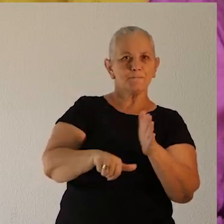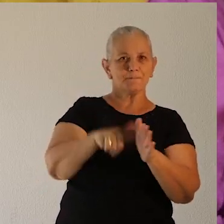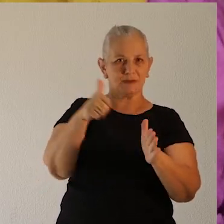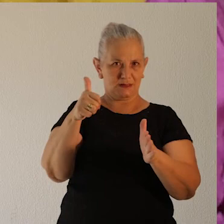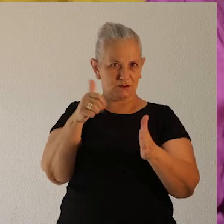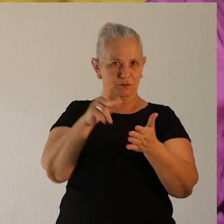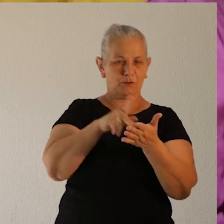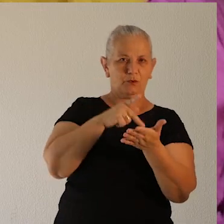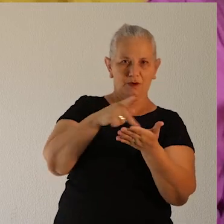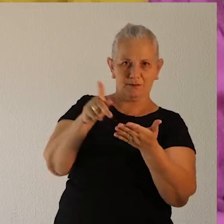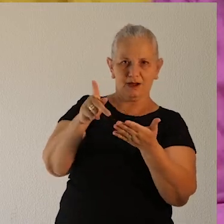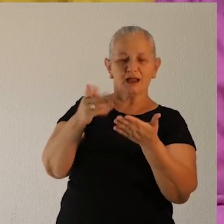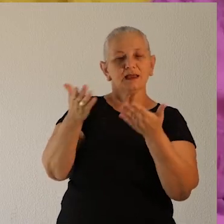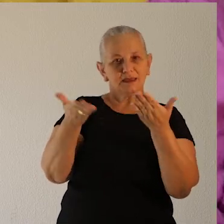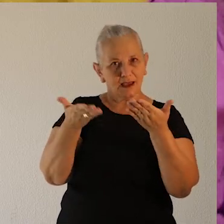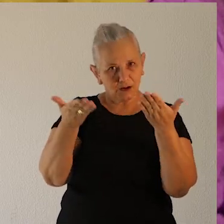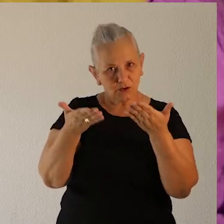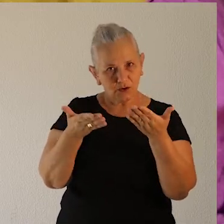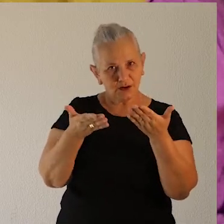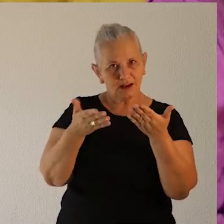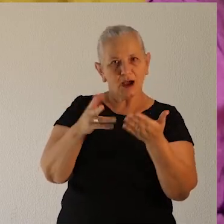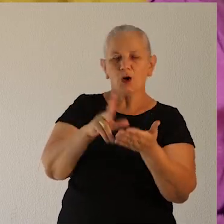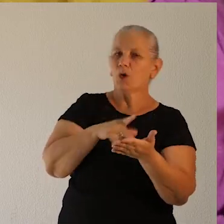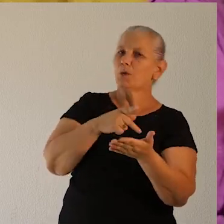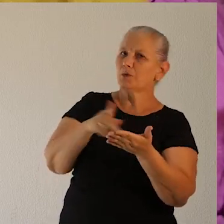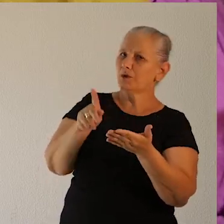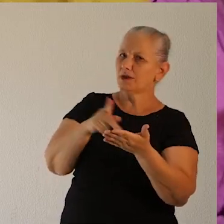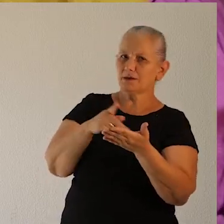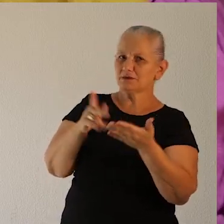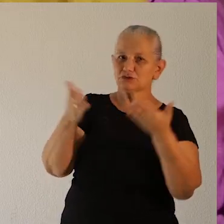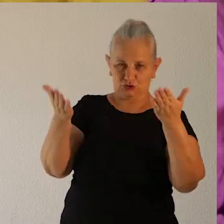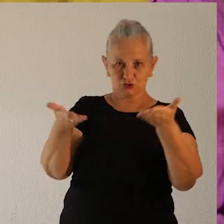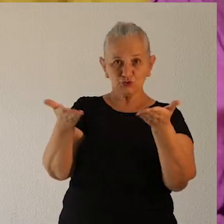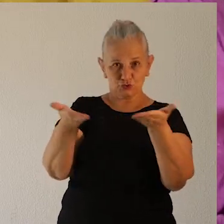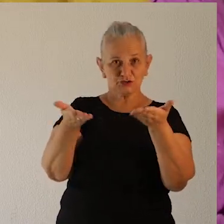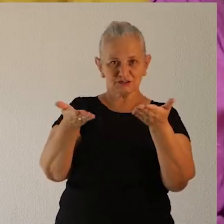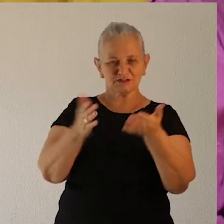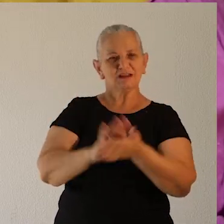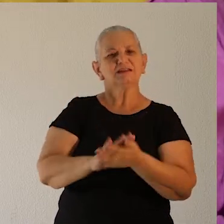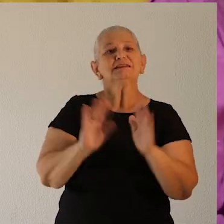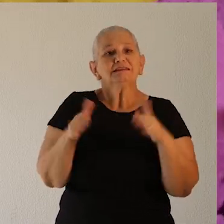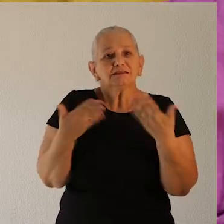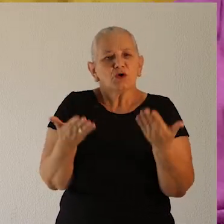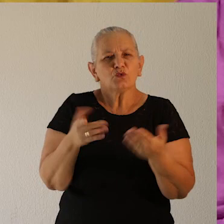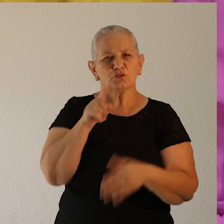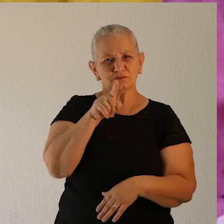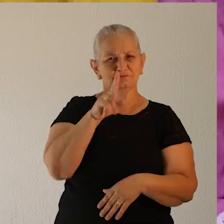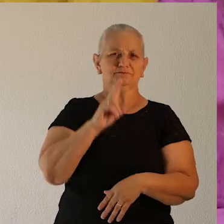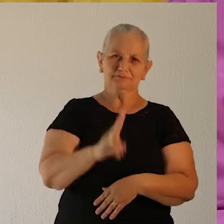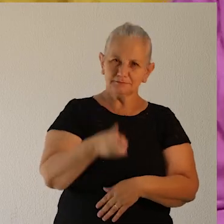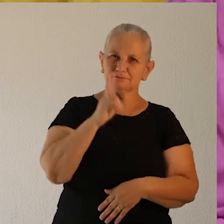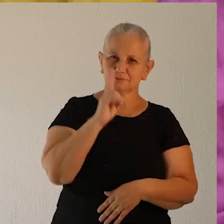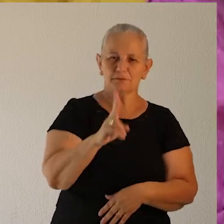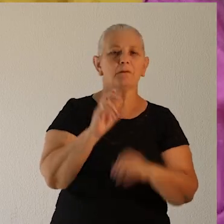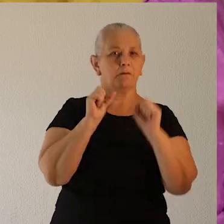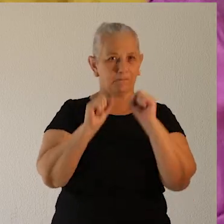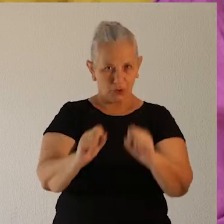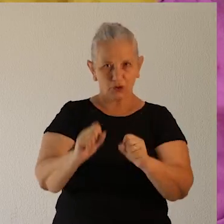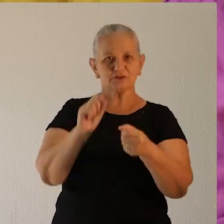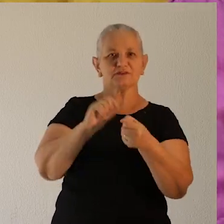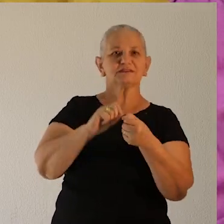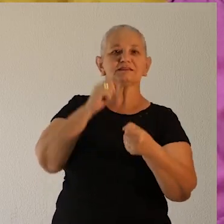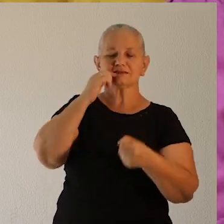Pessoa e agora esses poemas que são atuais. Então, sim, você sempre pode musicar e é